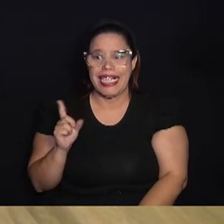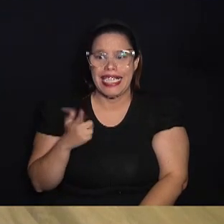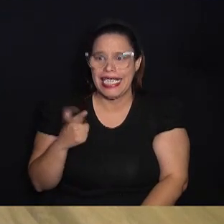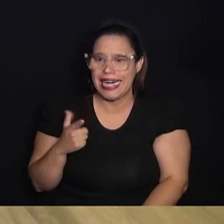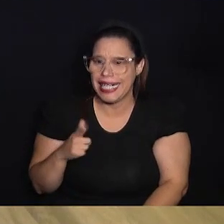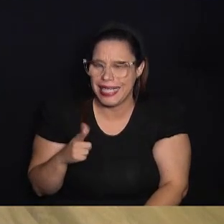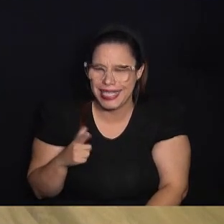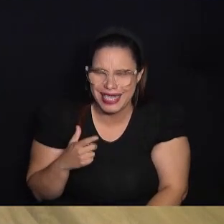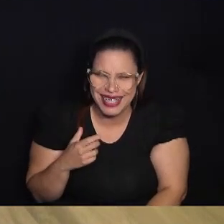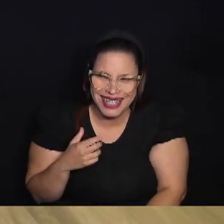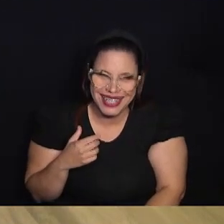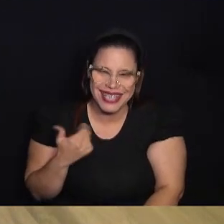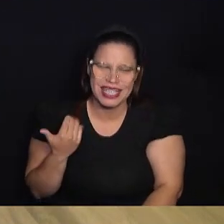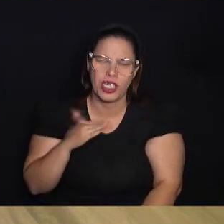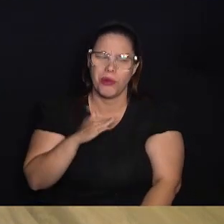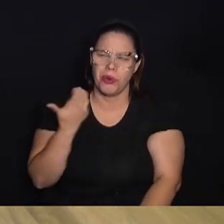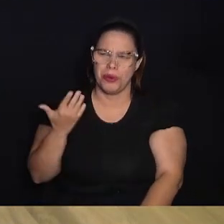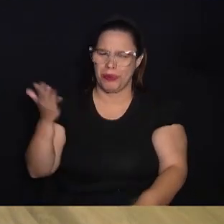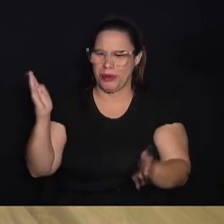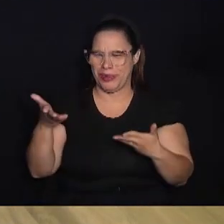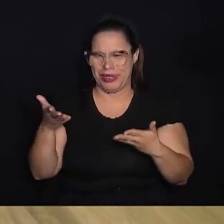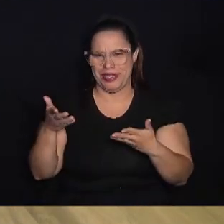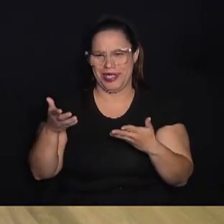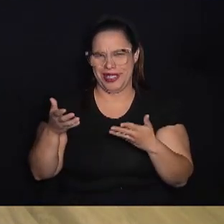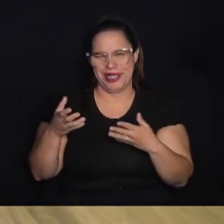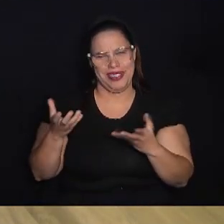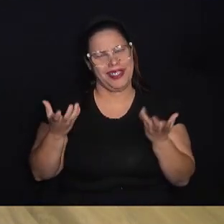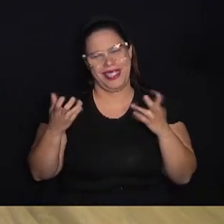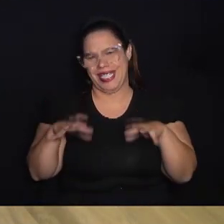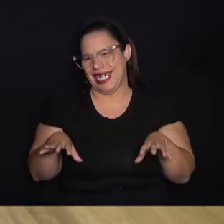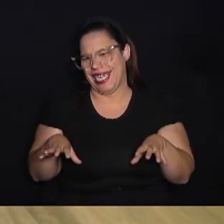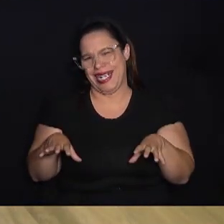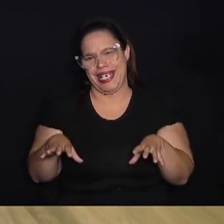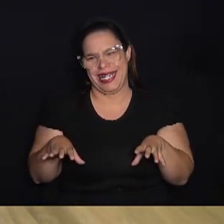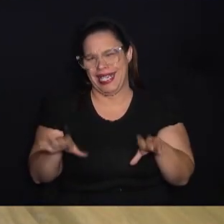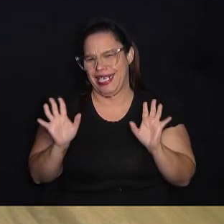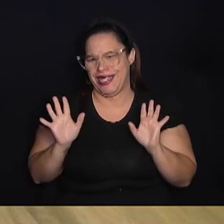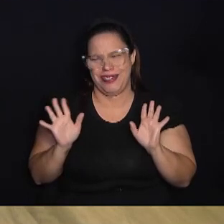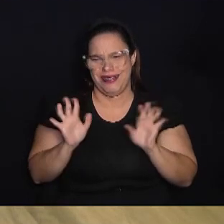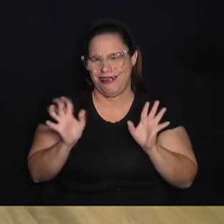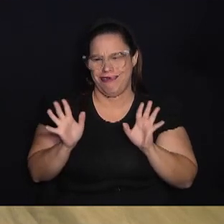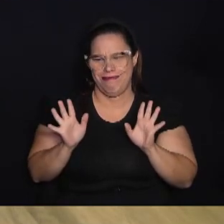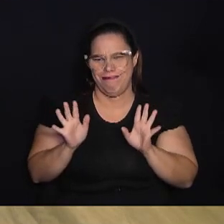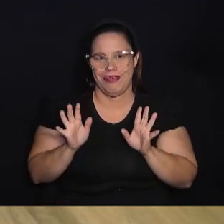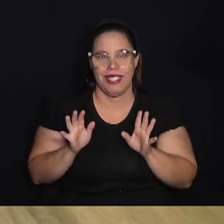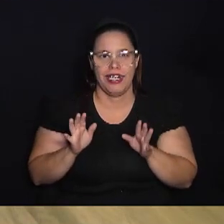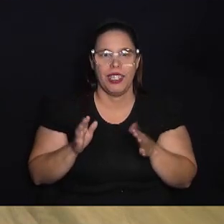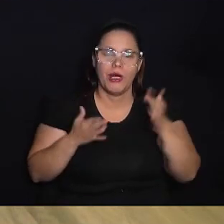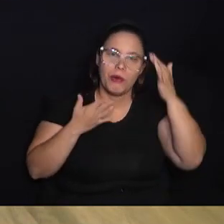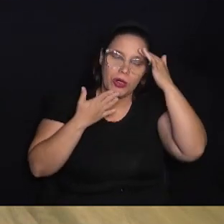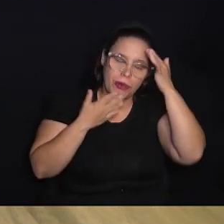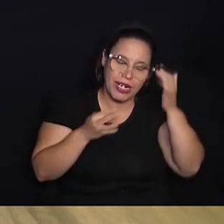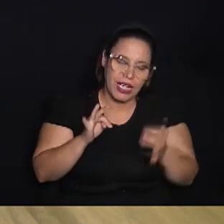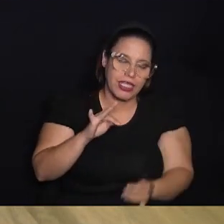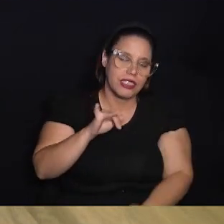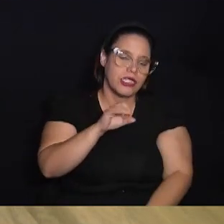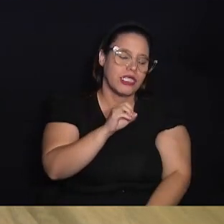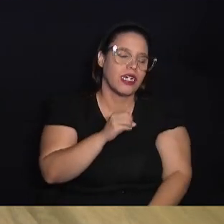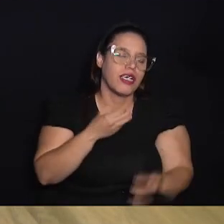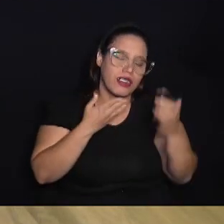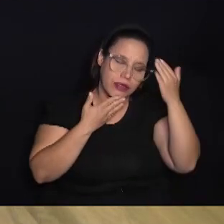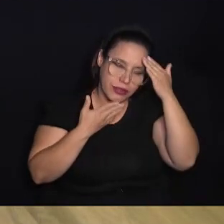a história porque senão o cara já morreu então não não quero que conte não precisa contar minha não valeu Tho muito obri